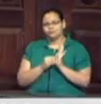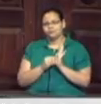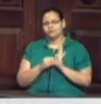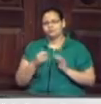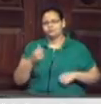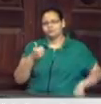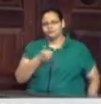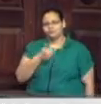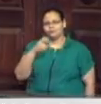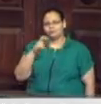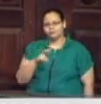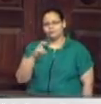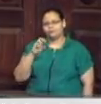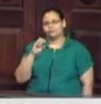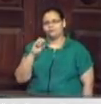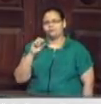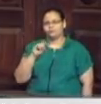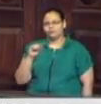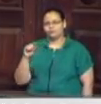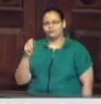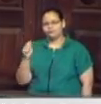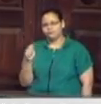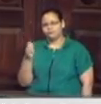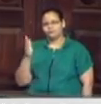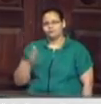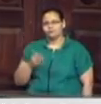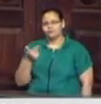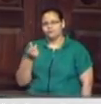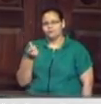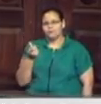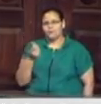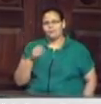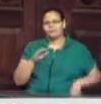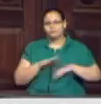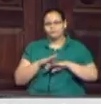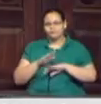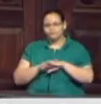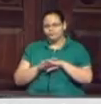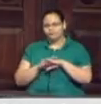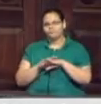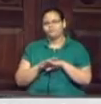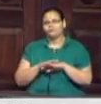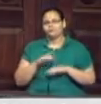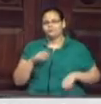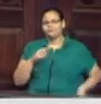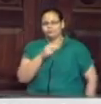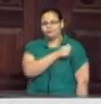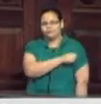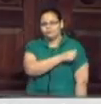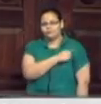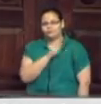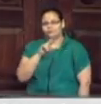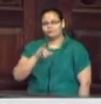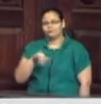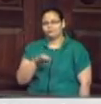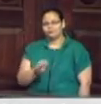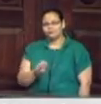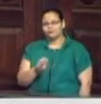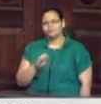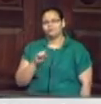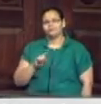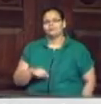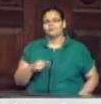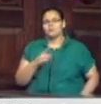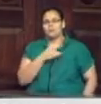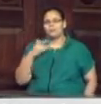número 1500-A de 2012, de autoria da deputada enfermeira Rejane, que institui a residência multiprofissional